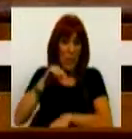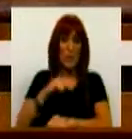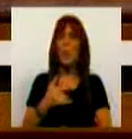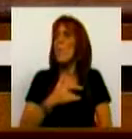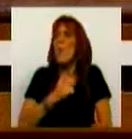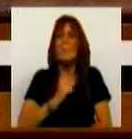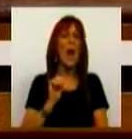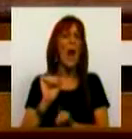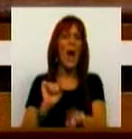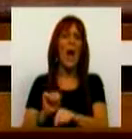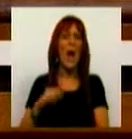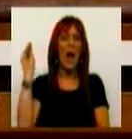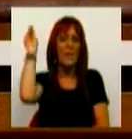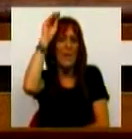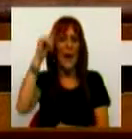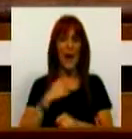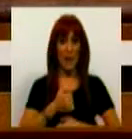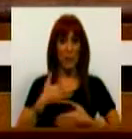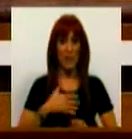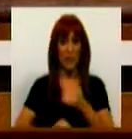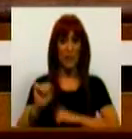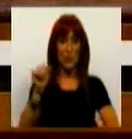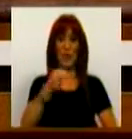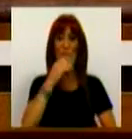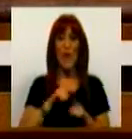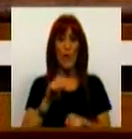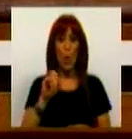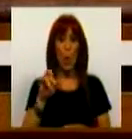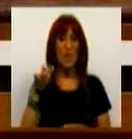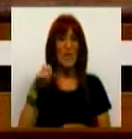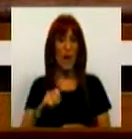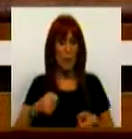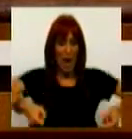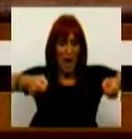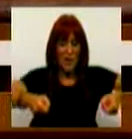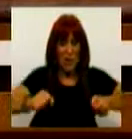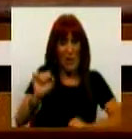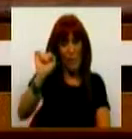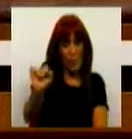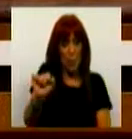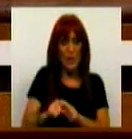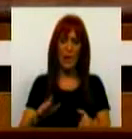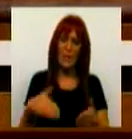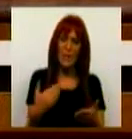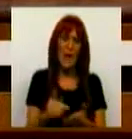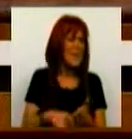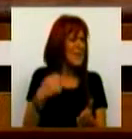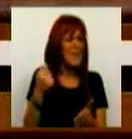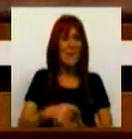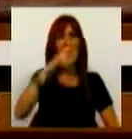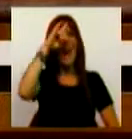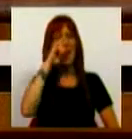à terra e à profissão. Falar de Gonçalo e da cestaria de Gonçalo implicará sempre